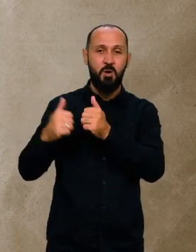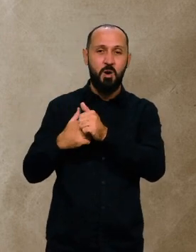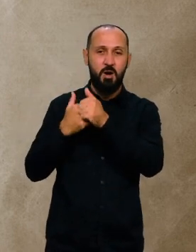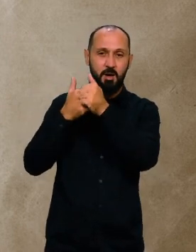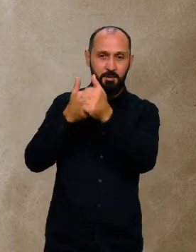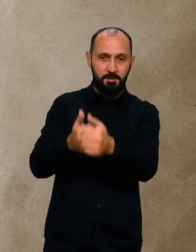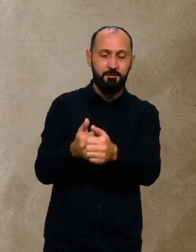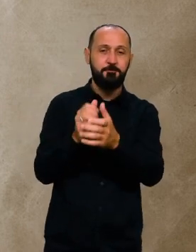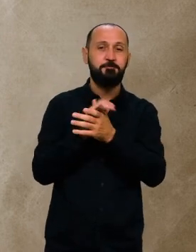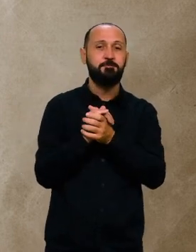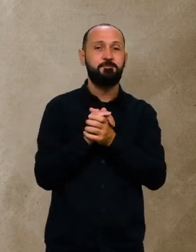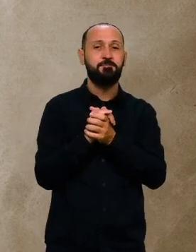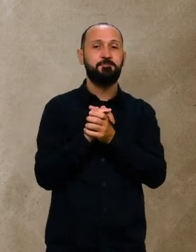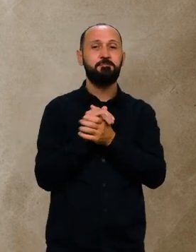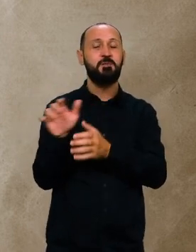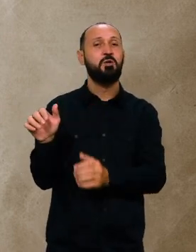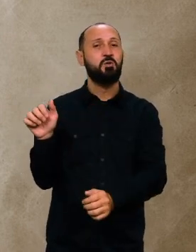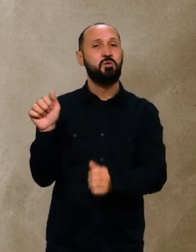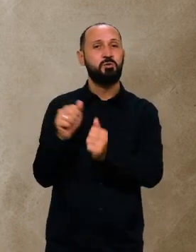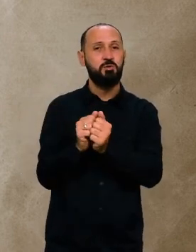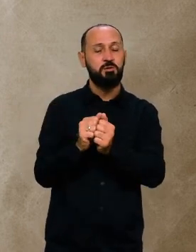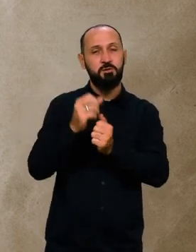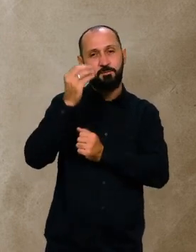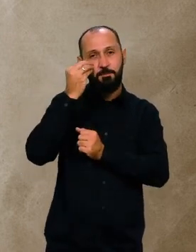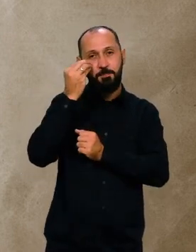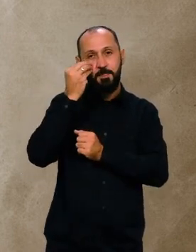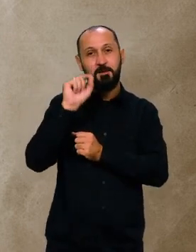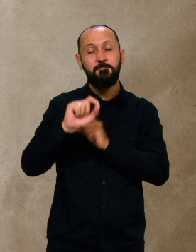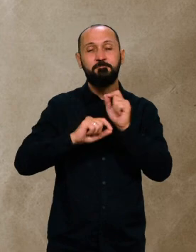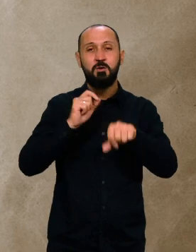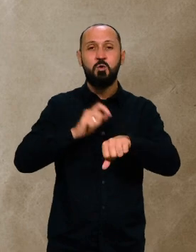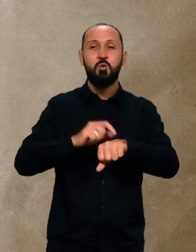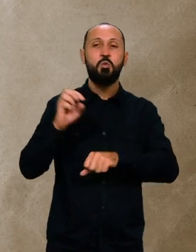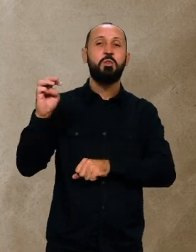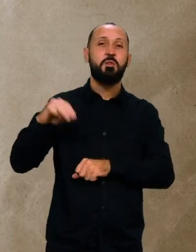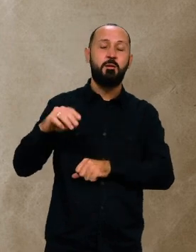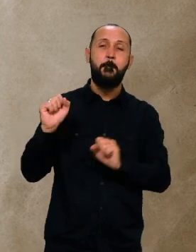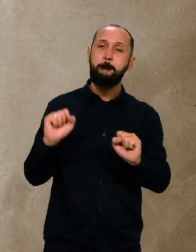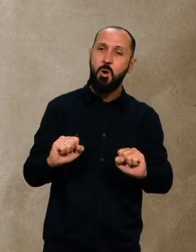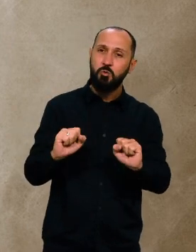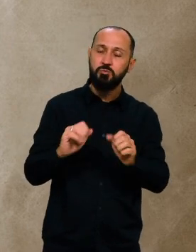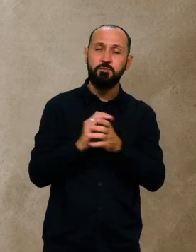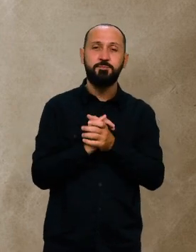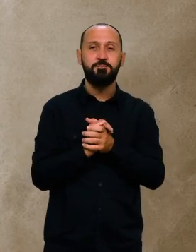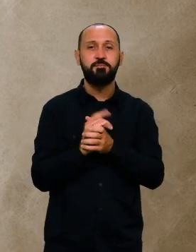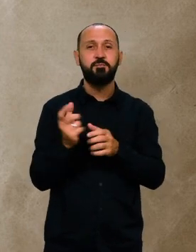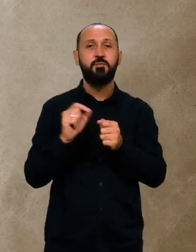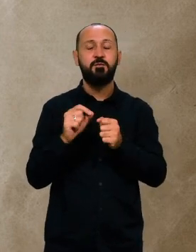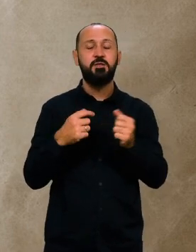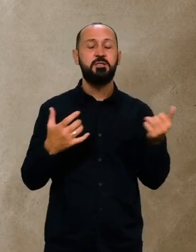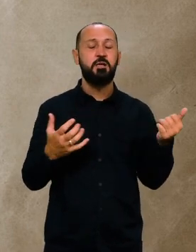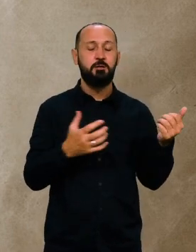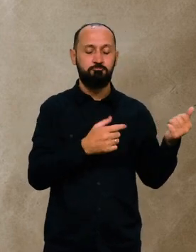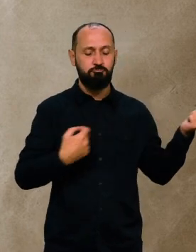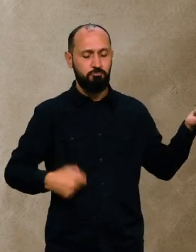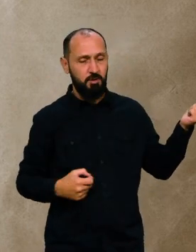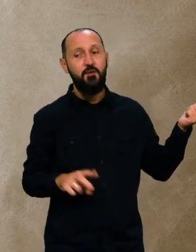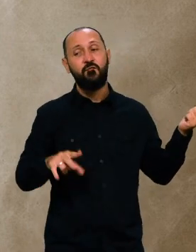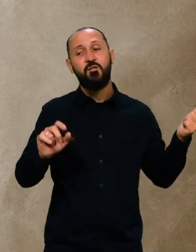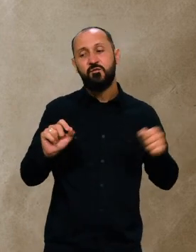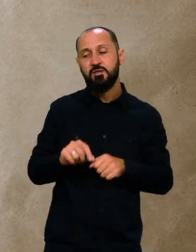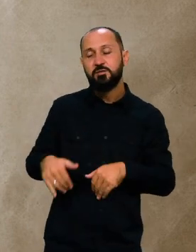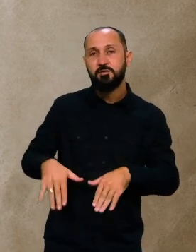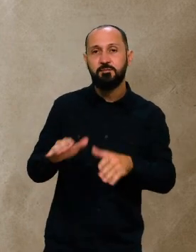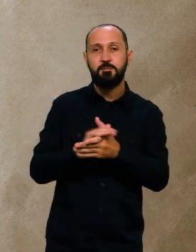gente vai acompanhando E para estar com ele, eu tento estar os minutos que eu posso, né? Assim, se ele quis fazer guitarra, eu vou